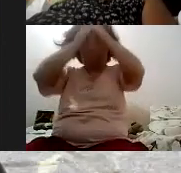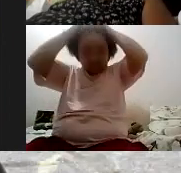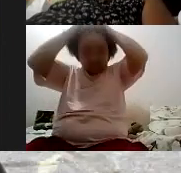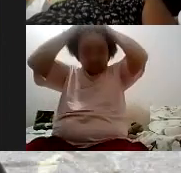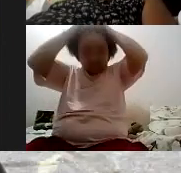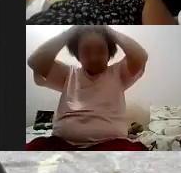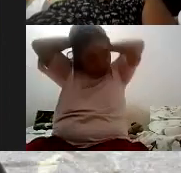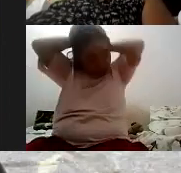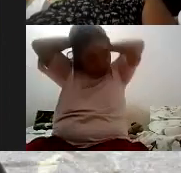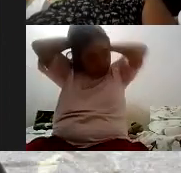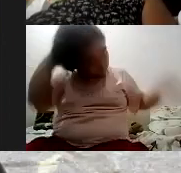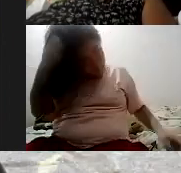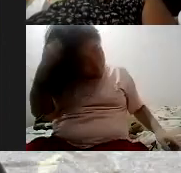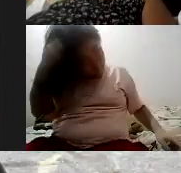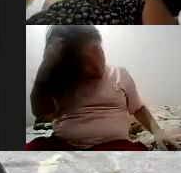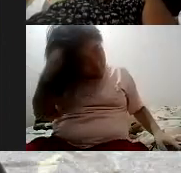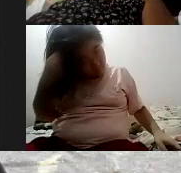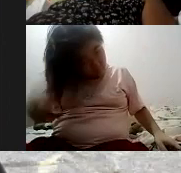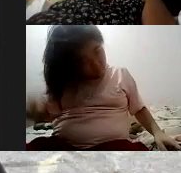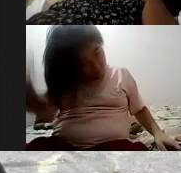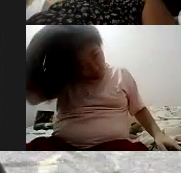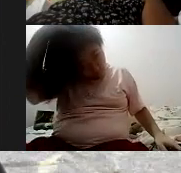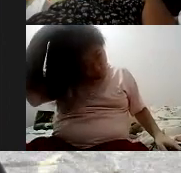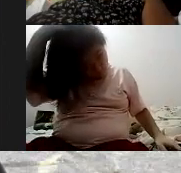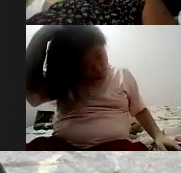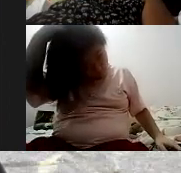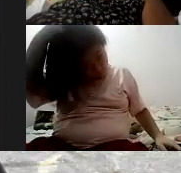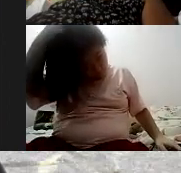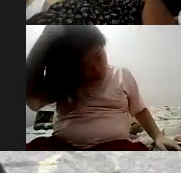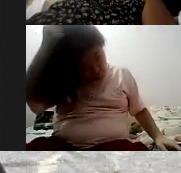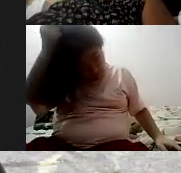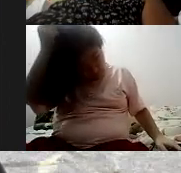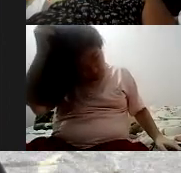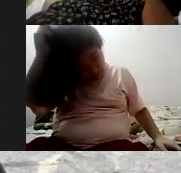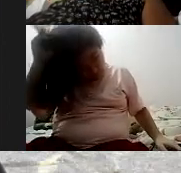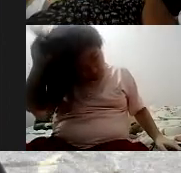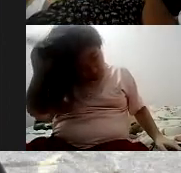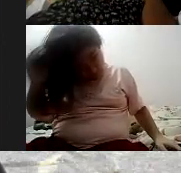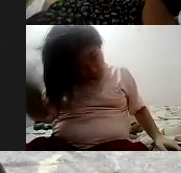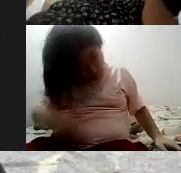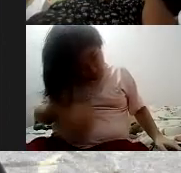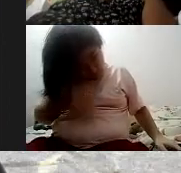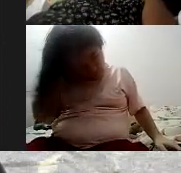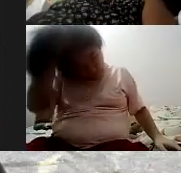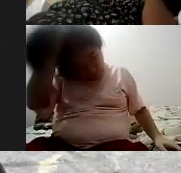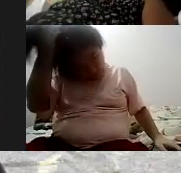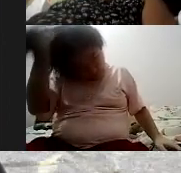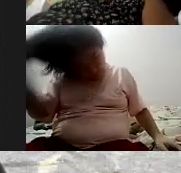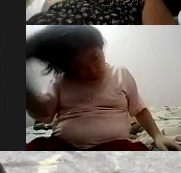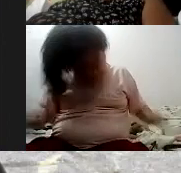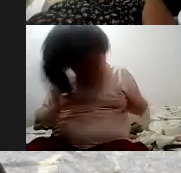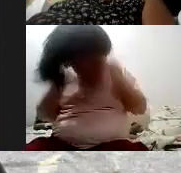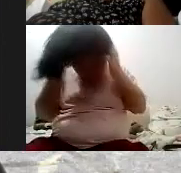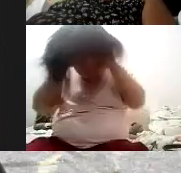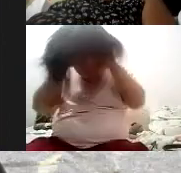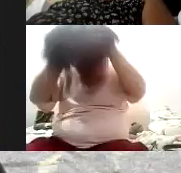Uma questão, um ponto inicial para a gente trazer aqui é essa pergunta: por que discutir a deficiência, né? Por que